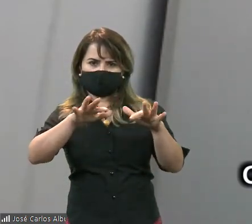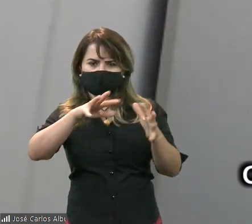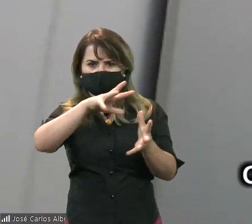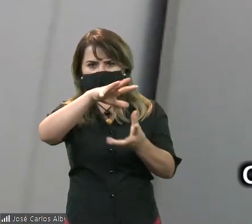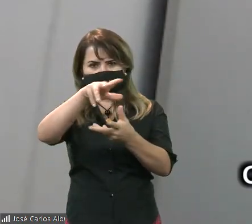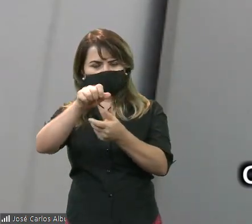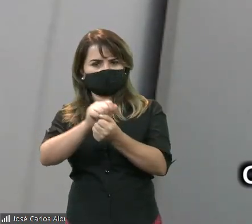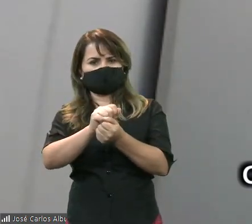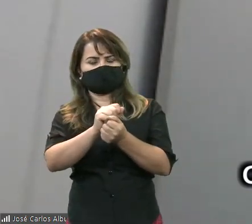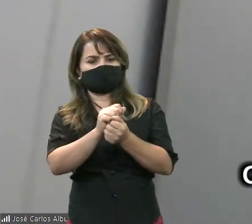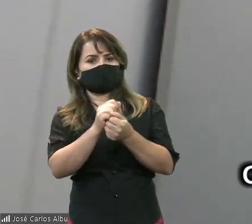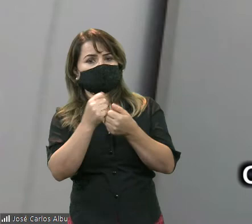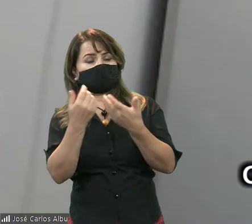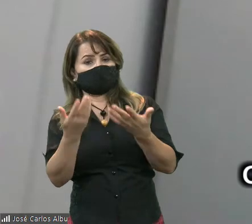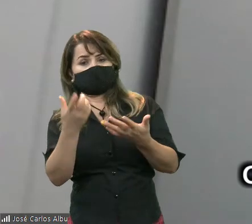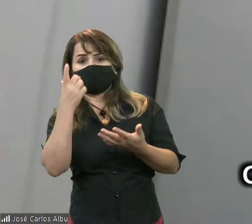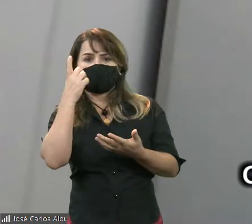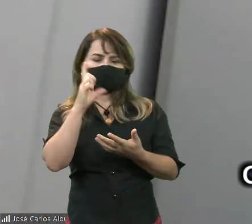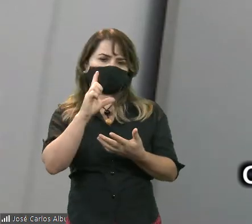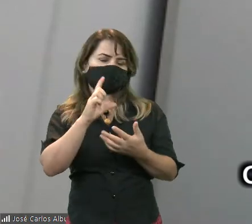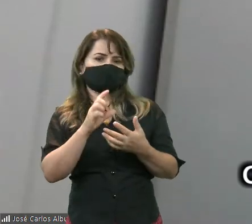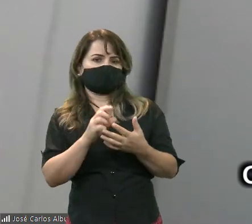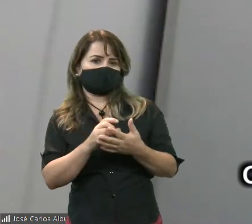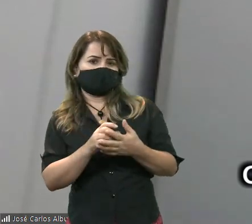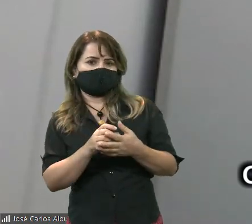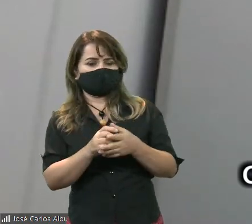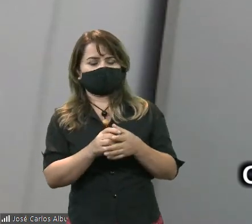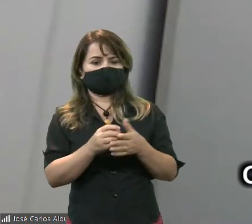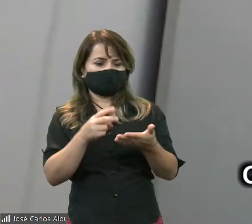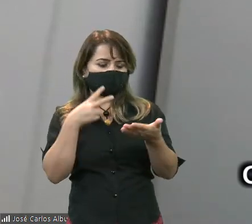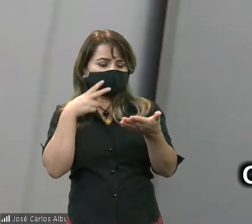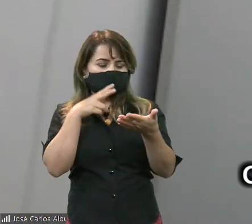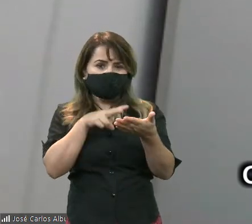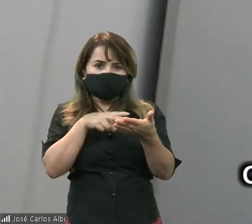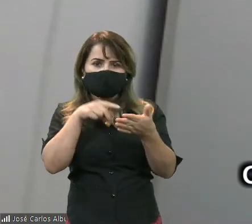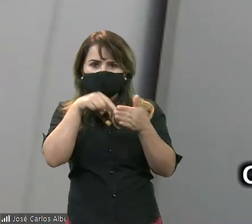muito especial, debruçar em cima dele, porque vai depender,